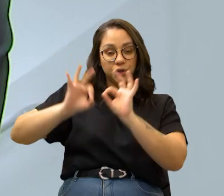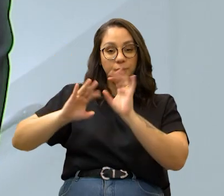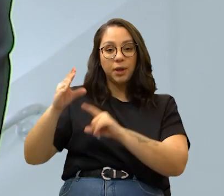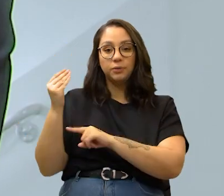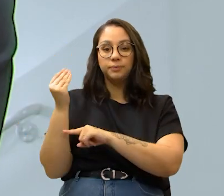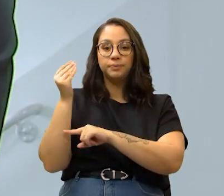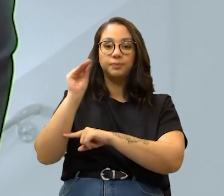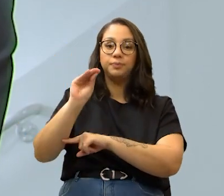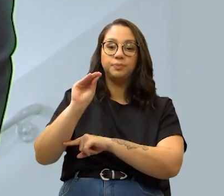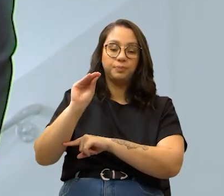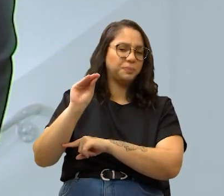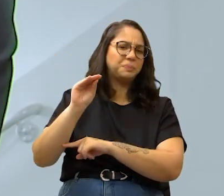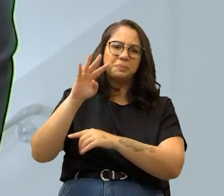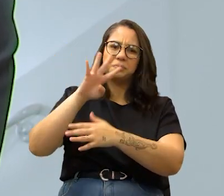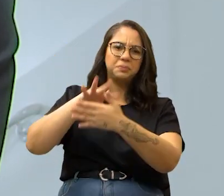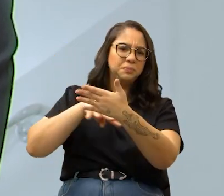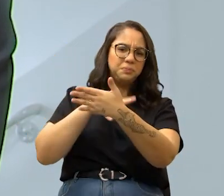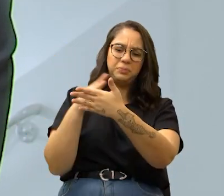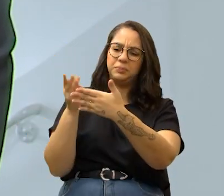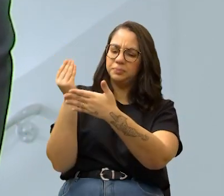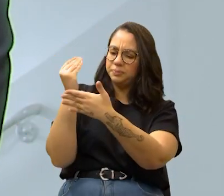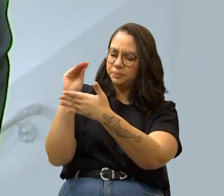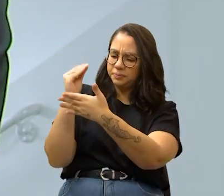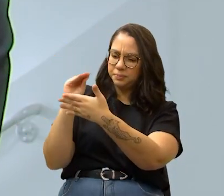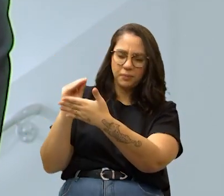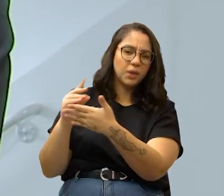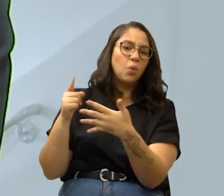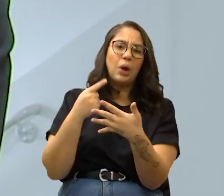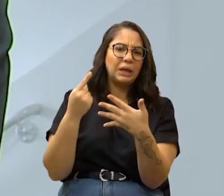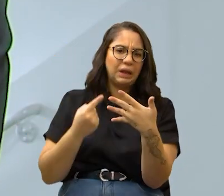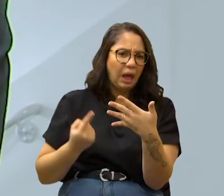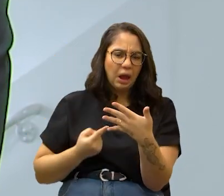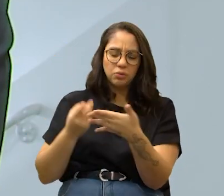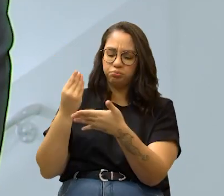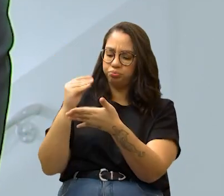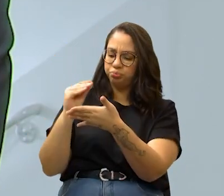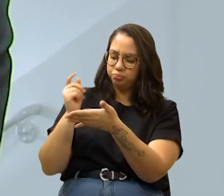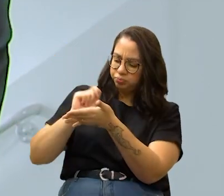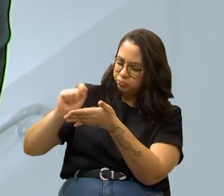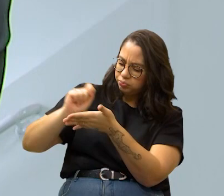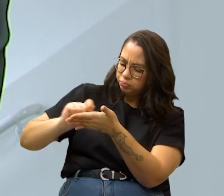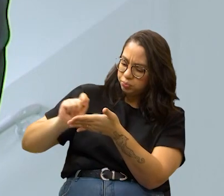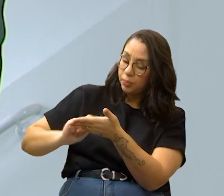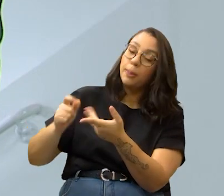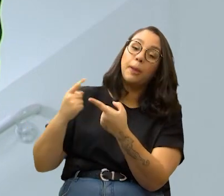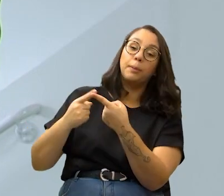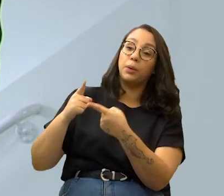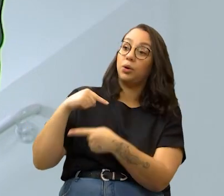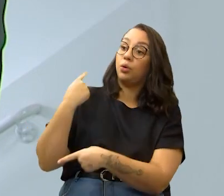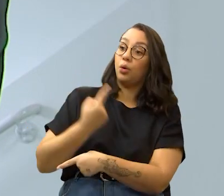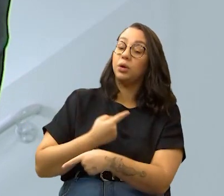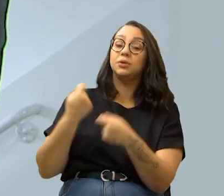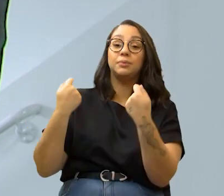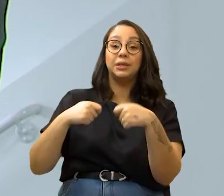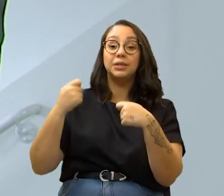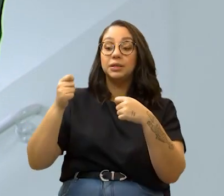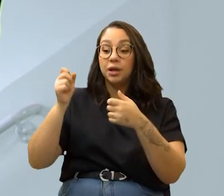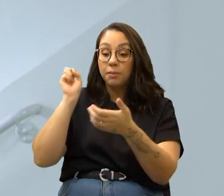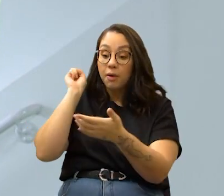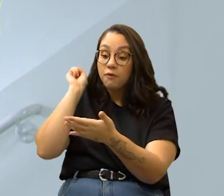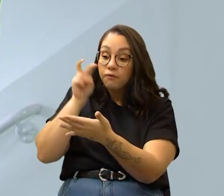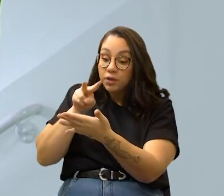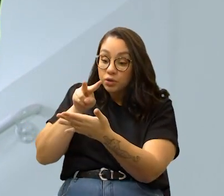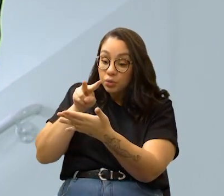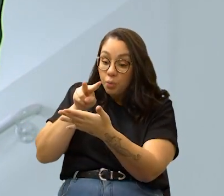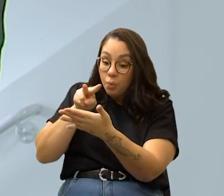planejamento, nesse orçamento, colocar numa planilha, colocar num caderno, seja o lugar que for, porque nós somos pessoas que precisam